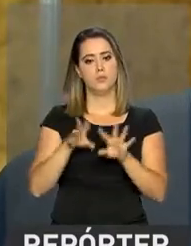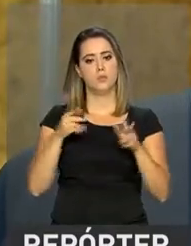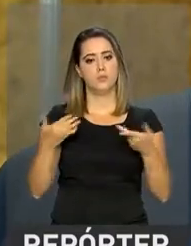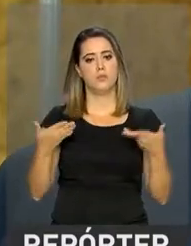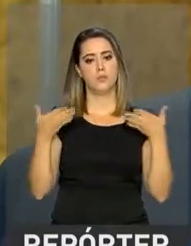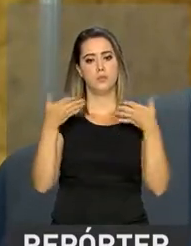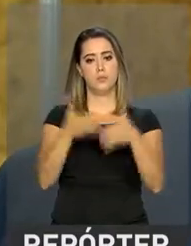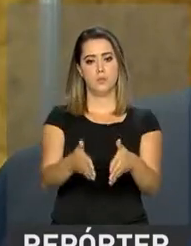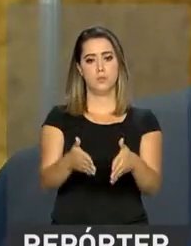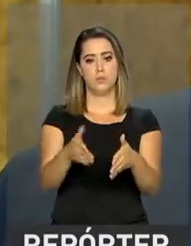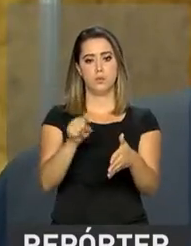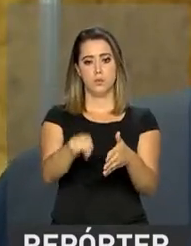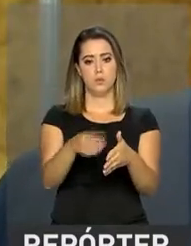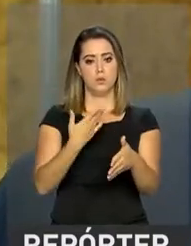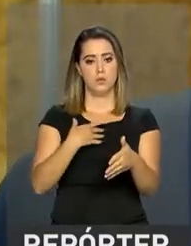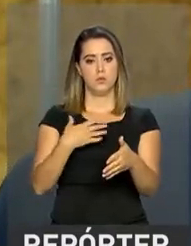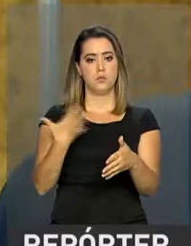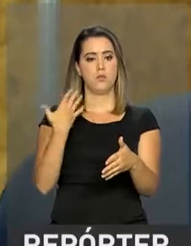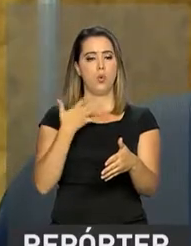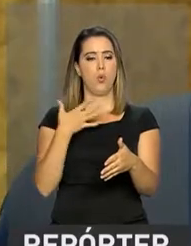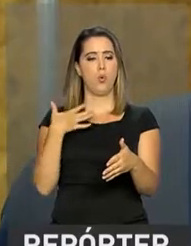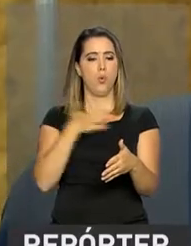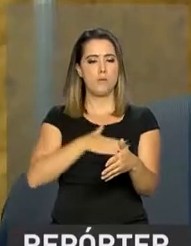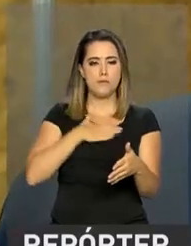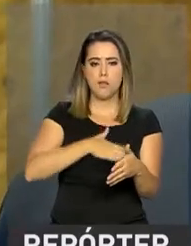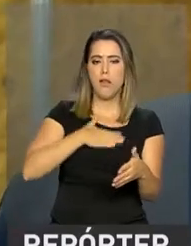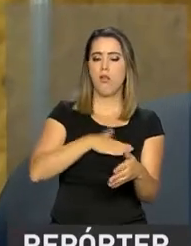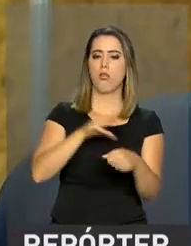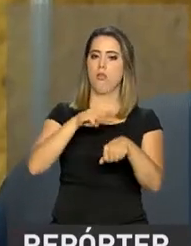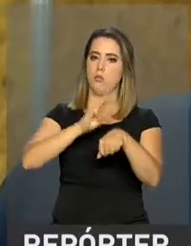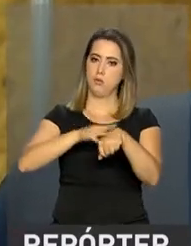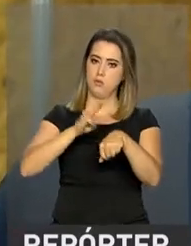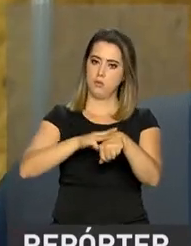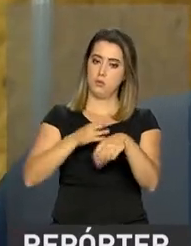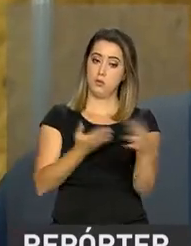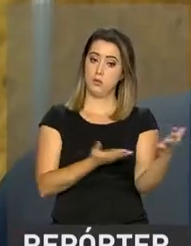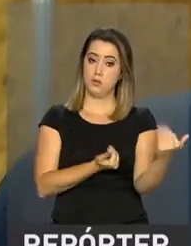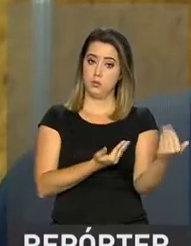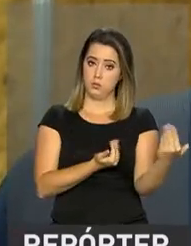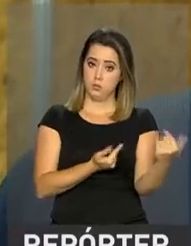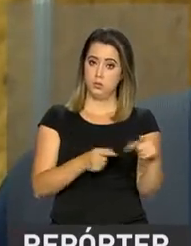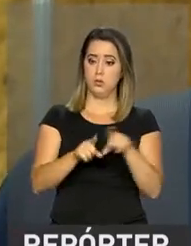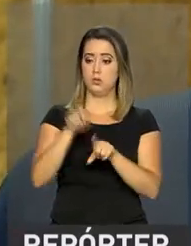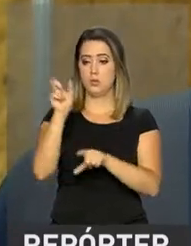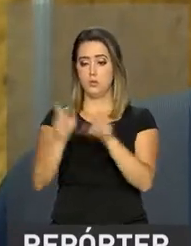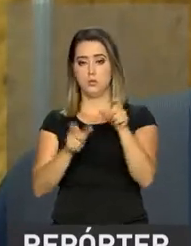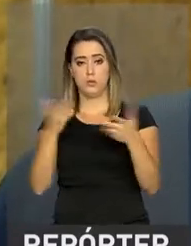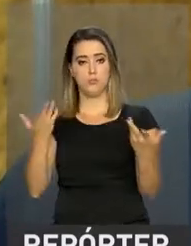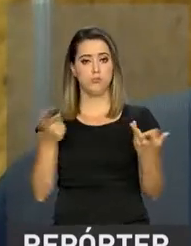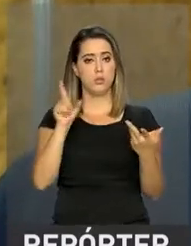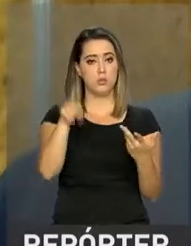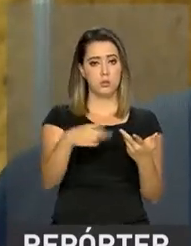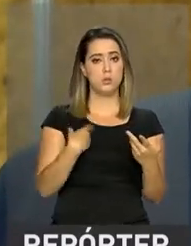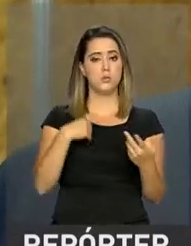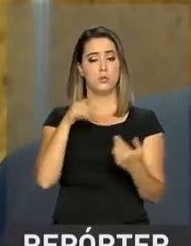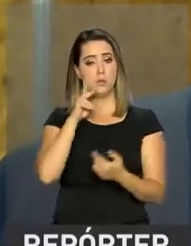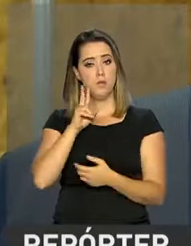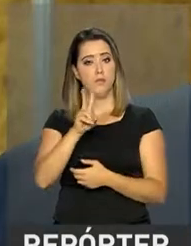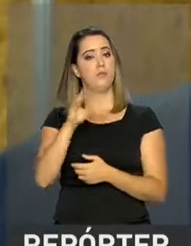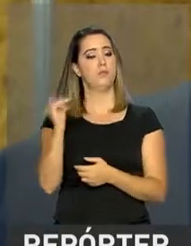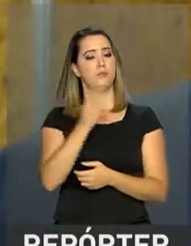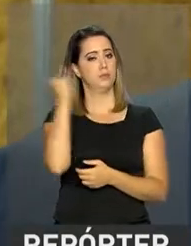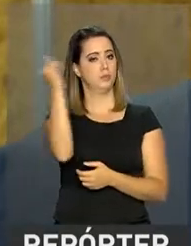introduzir o sabor da matemática nos jovens, nas questões importantes.